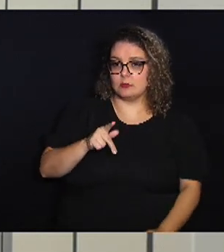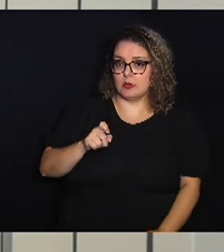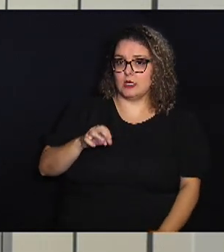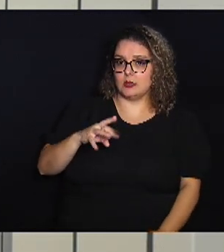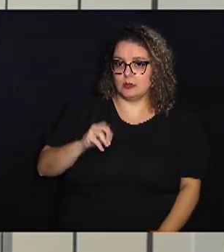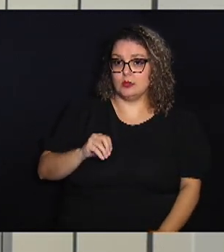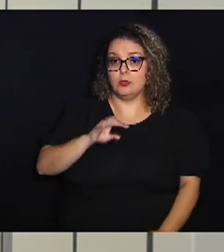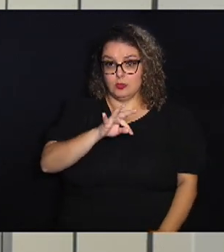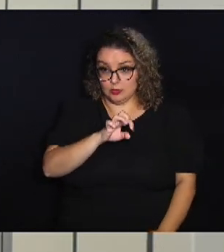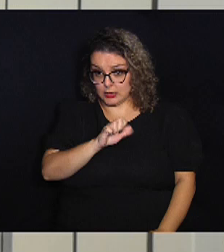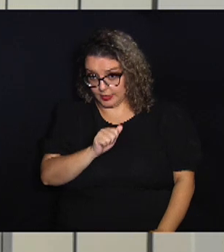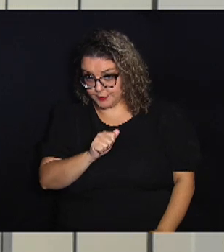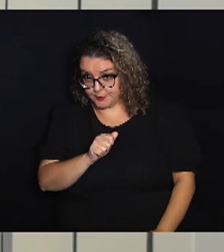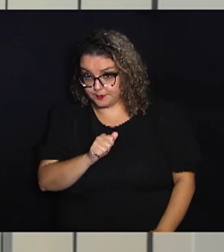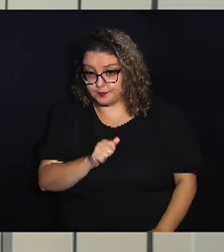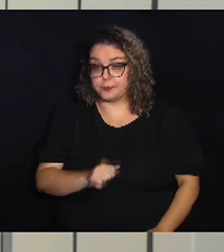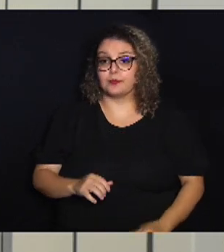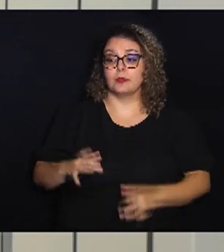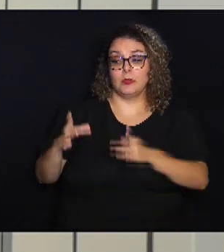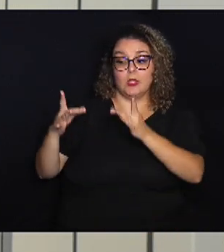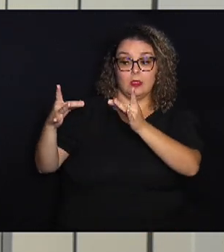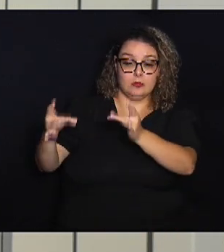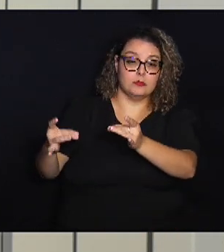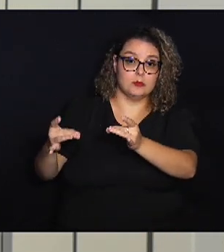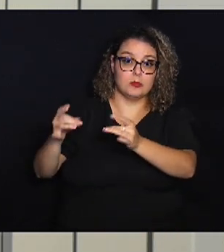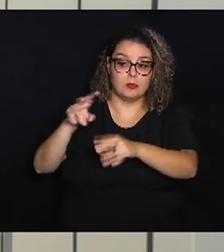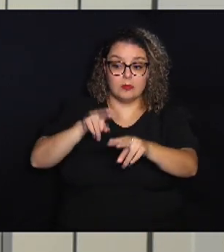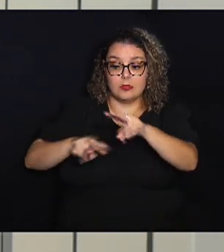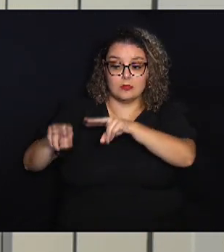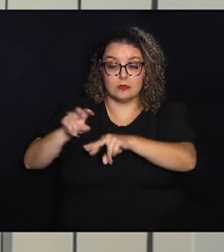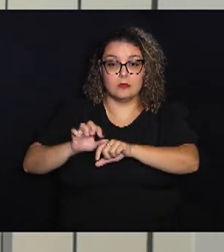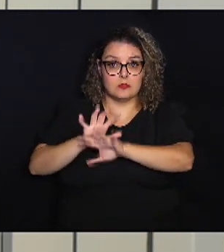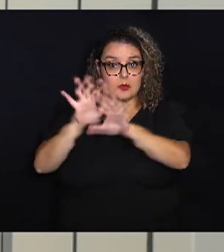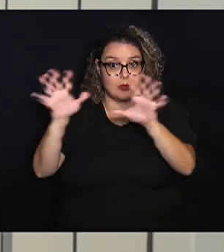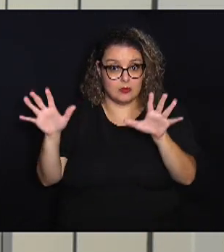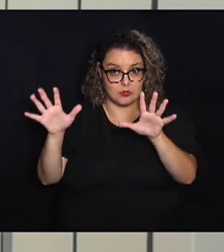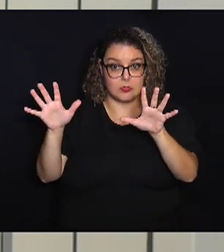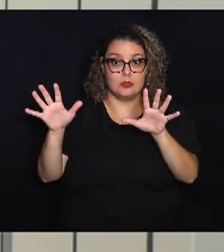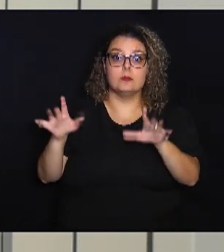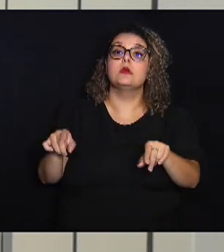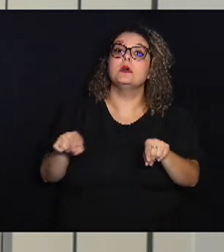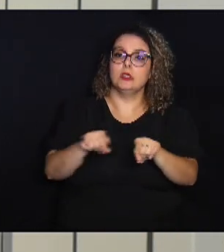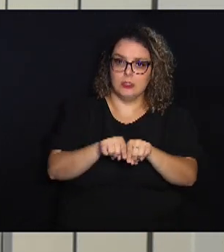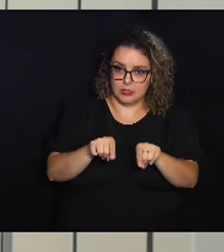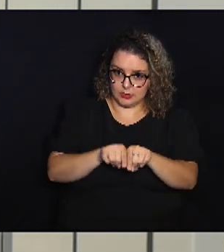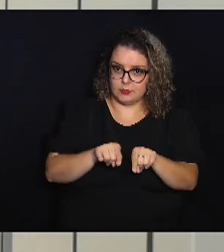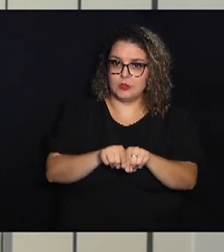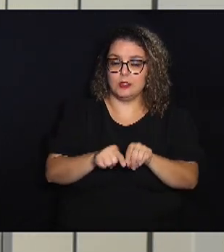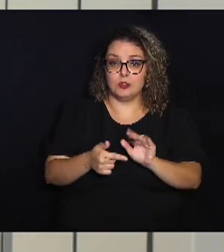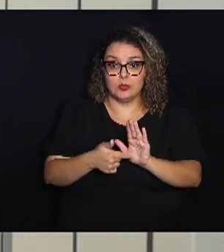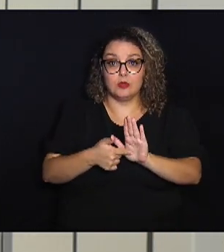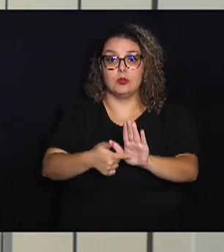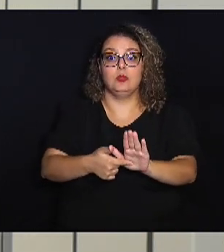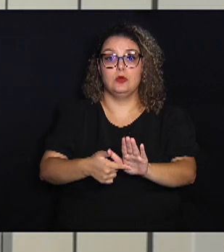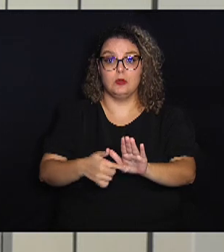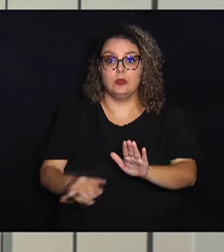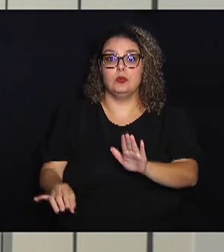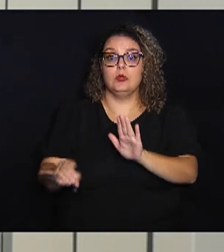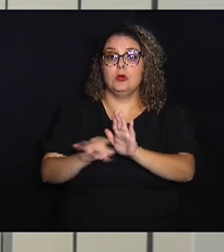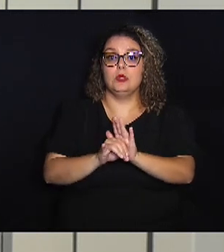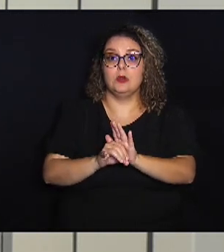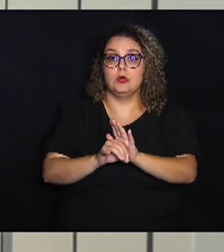o TEA. As placas deverão estar em local visível, inclusive exibir o ícone